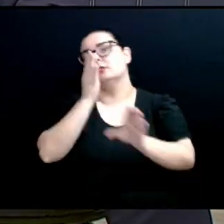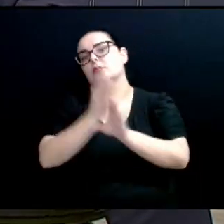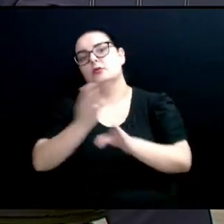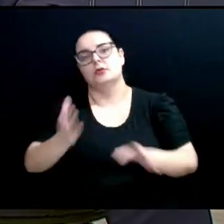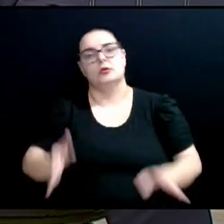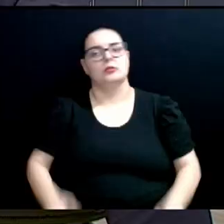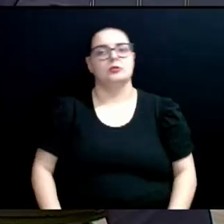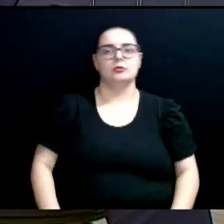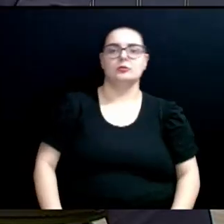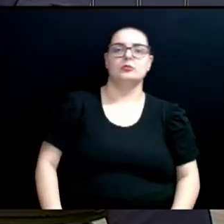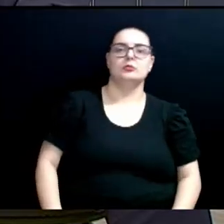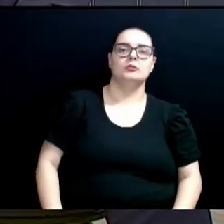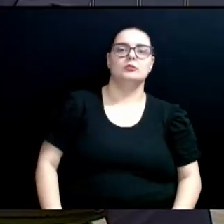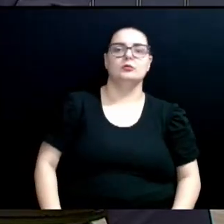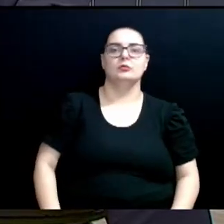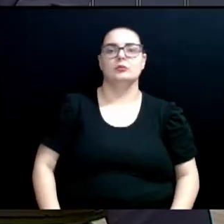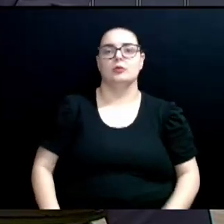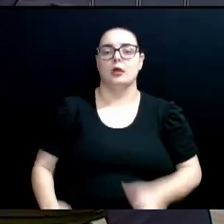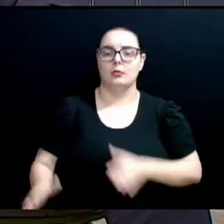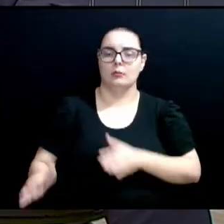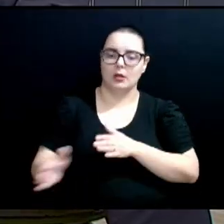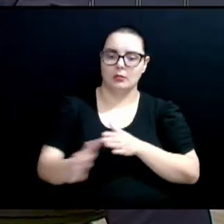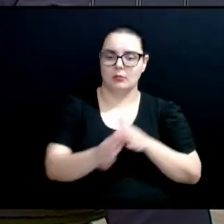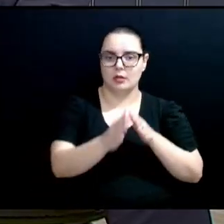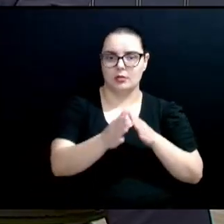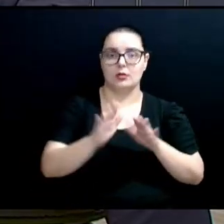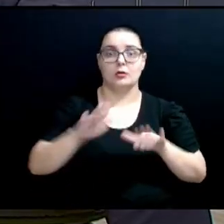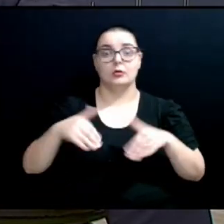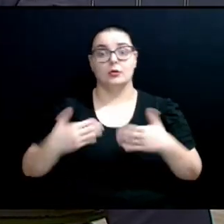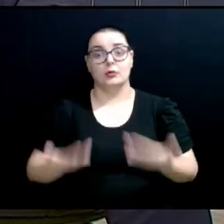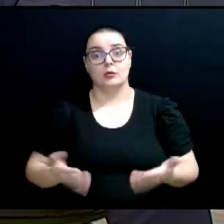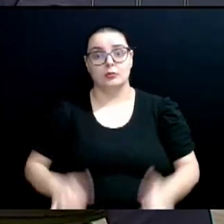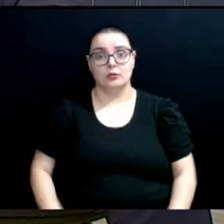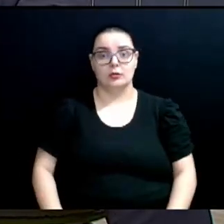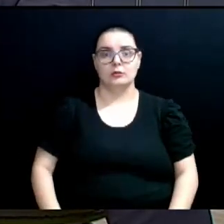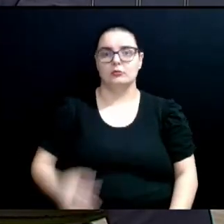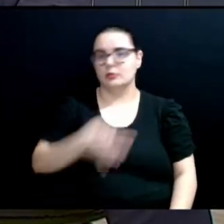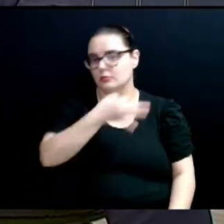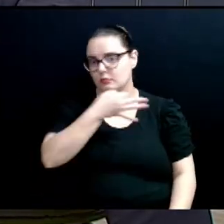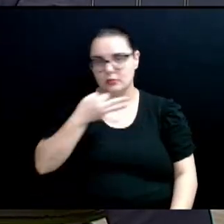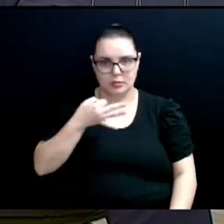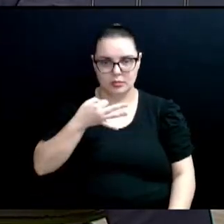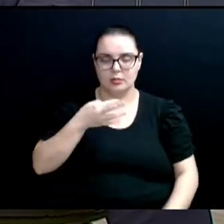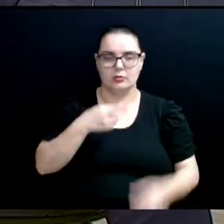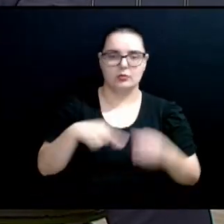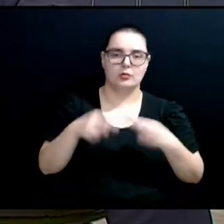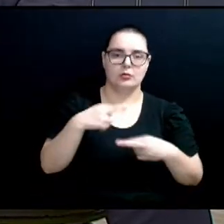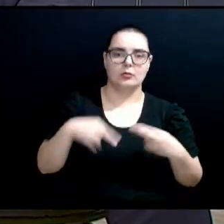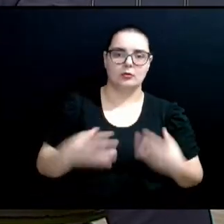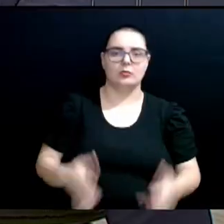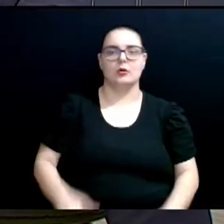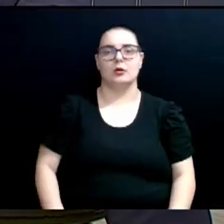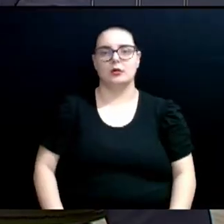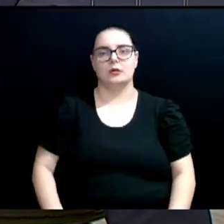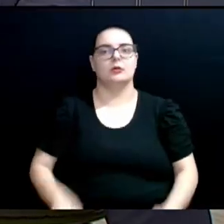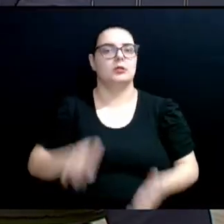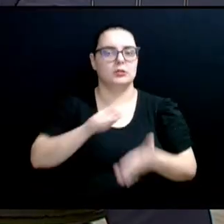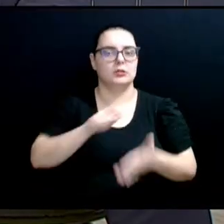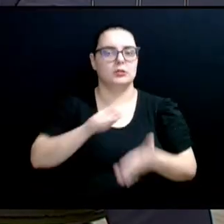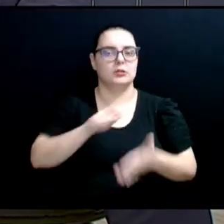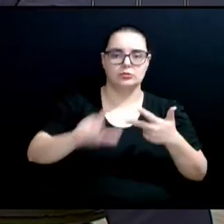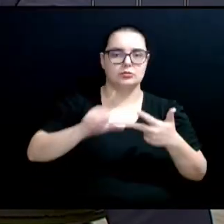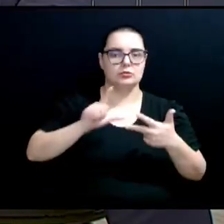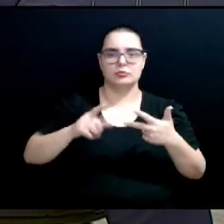os trâmites, né? Ou seja, quando ela é perfeita em termos de escrita legislativa, em termos